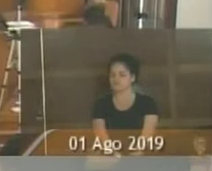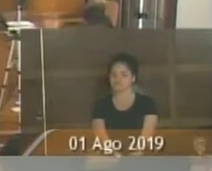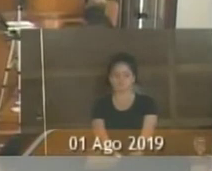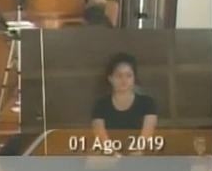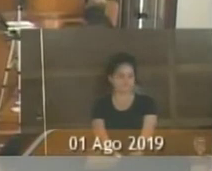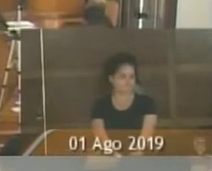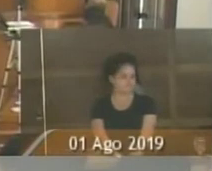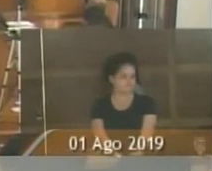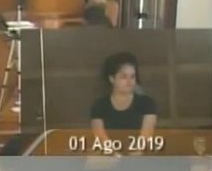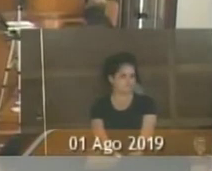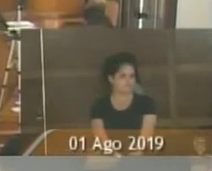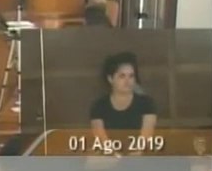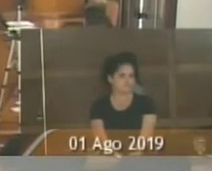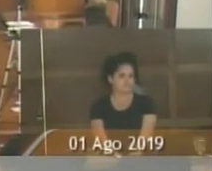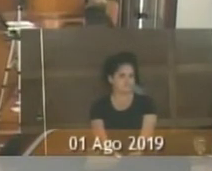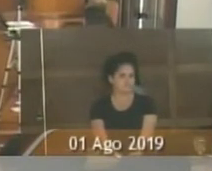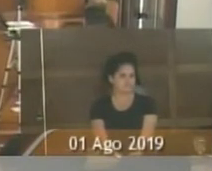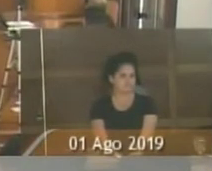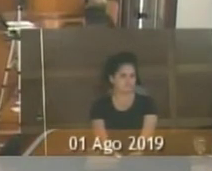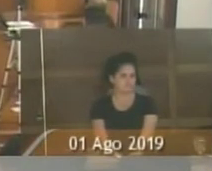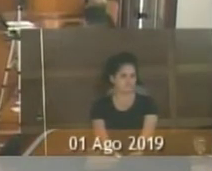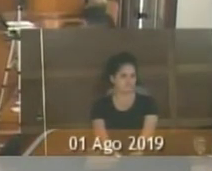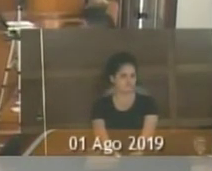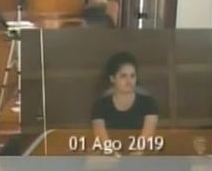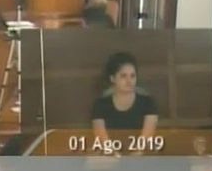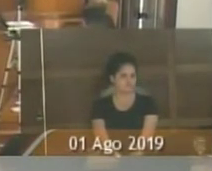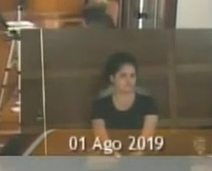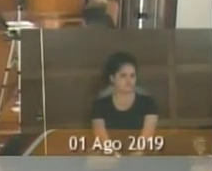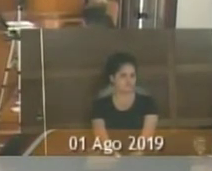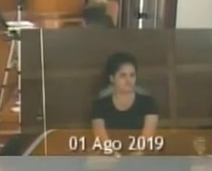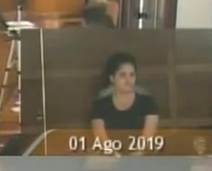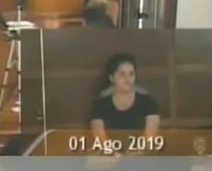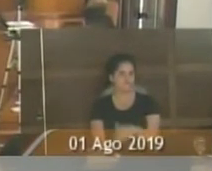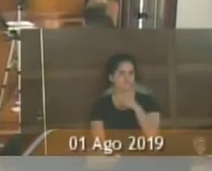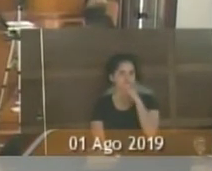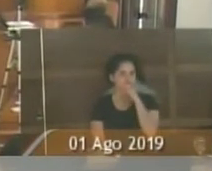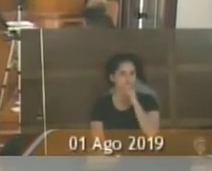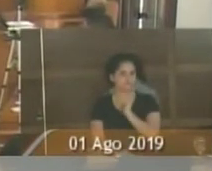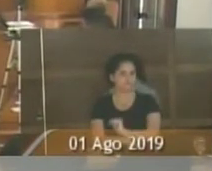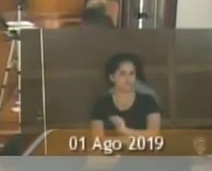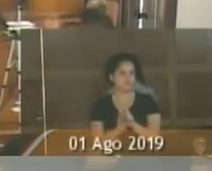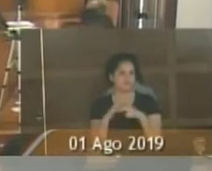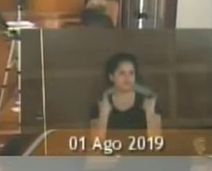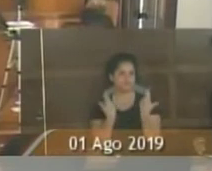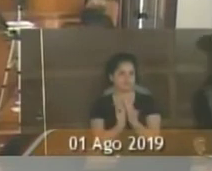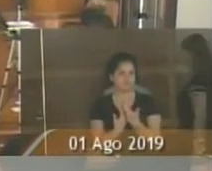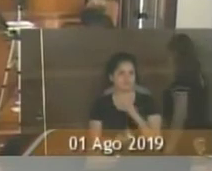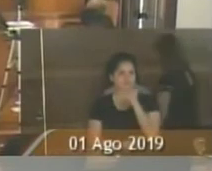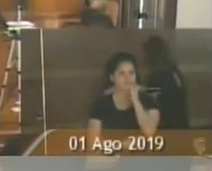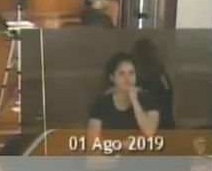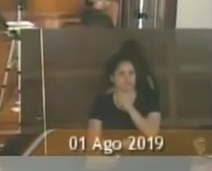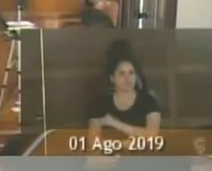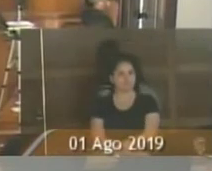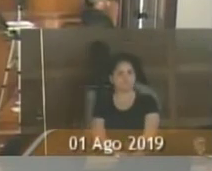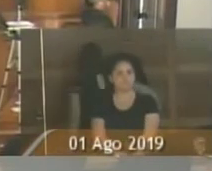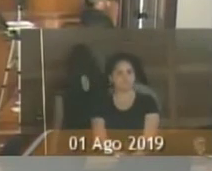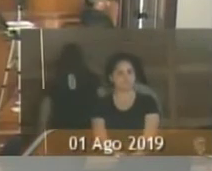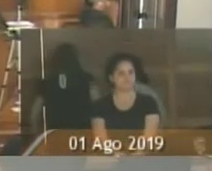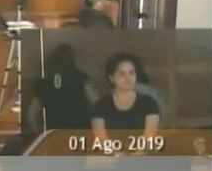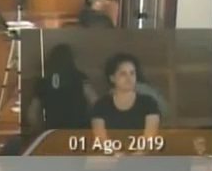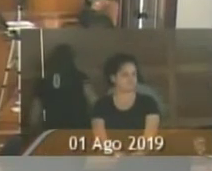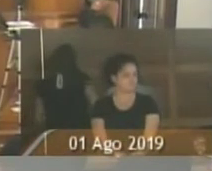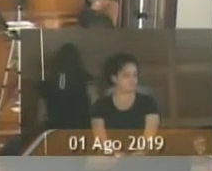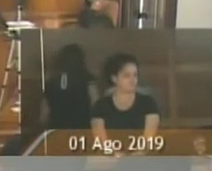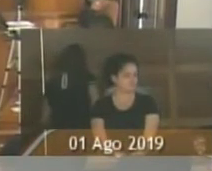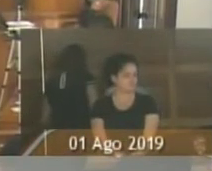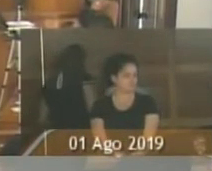Não, desculpa, prorrogação da sessão, perdão. Perdão, pessoal, prorrogação da sessão. Desculpa aí, tá, pessoal? Foi uma